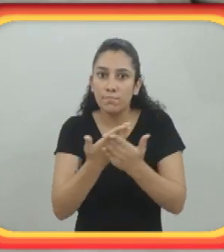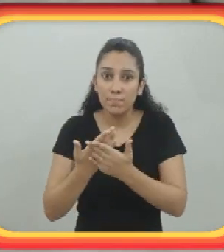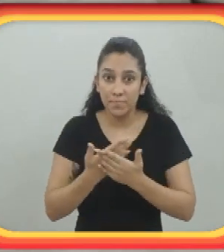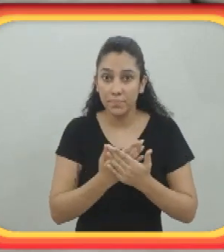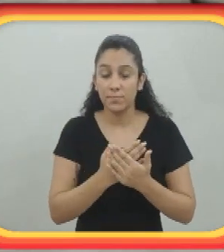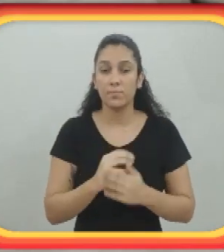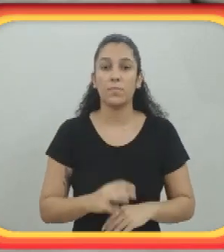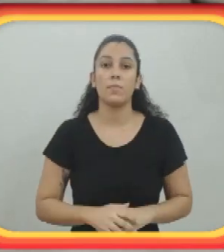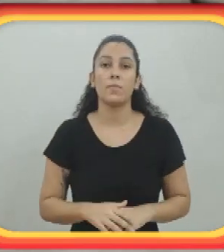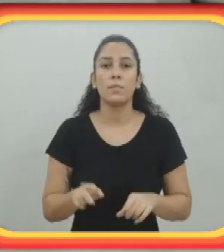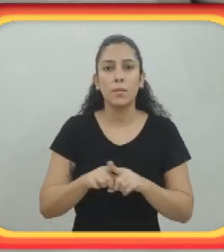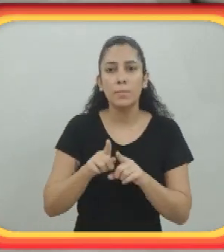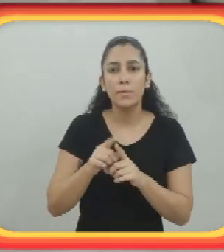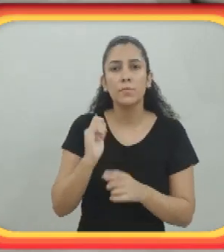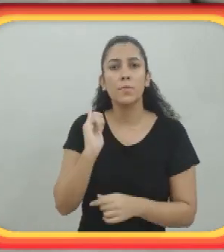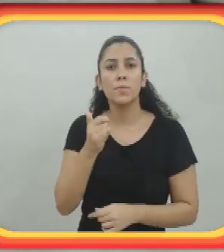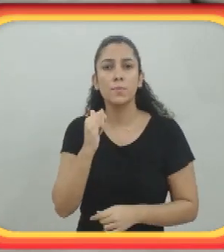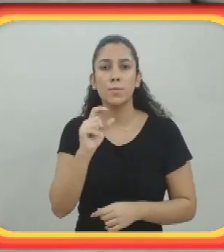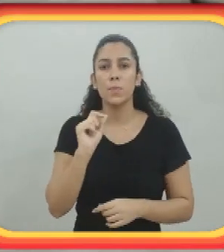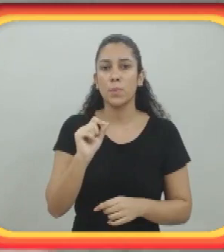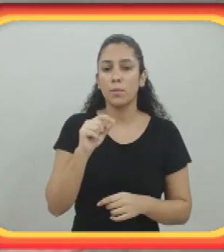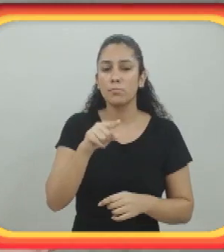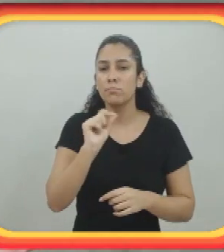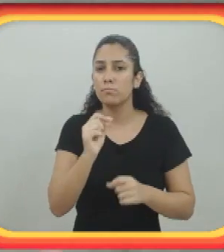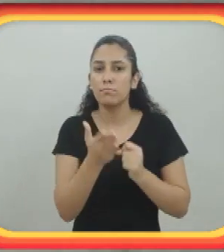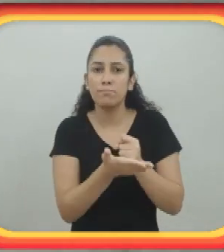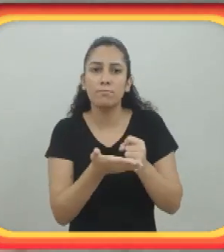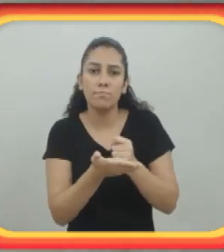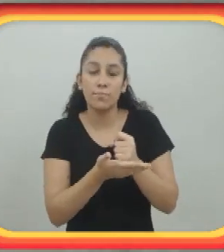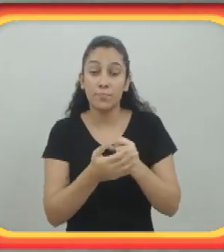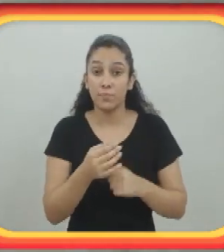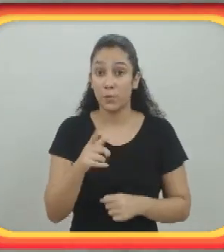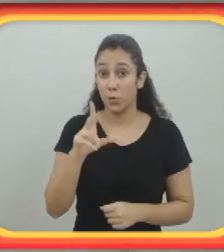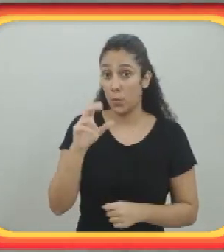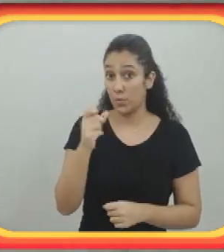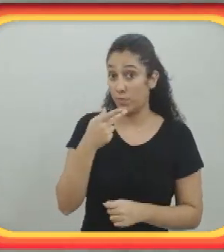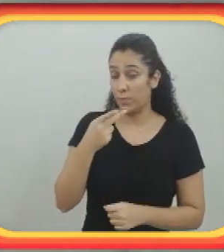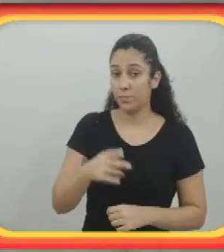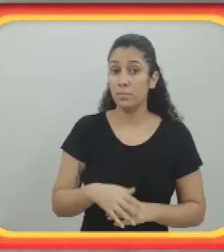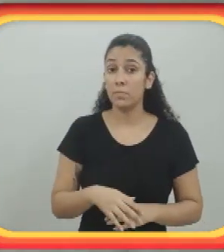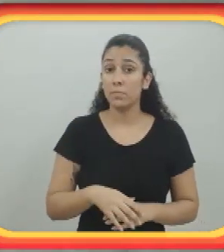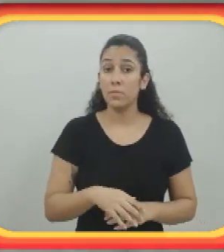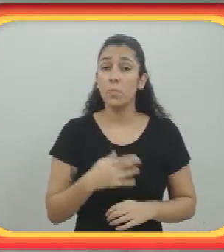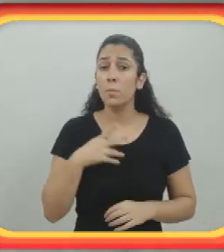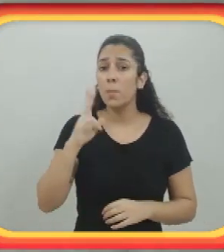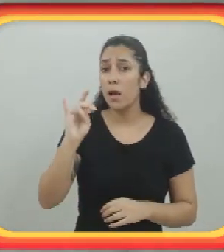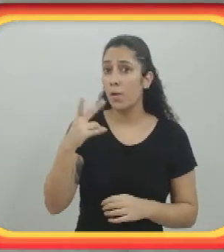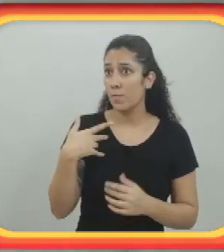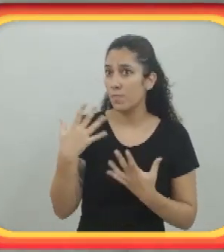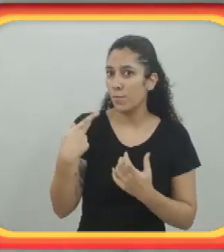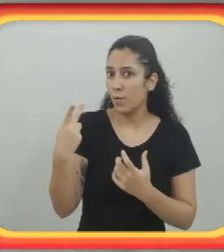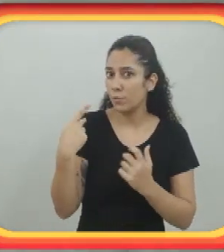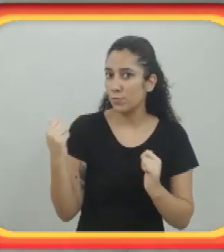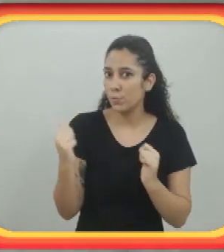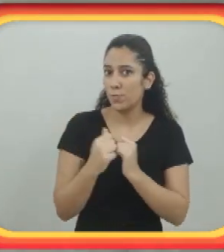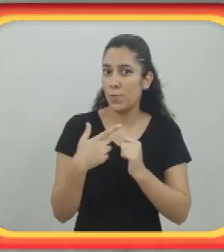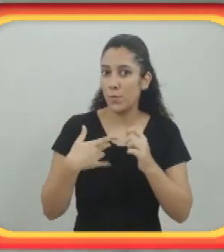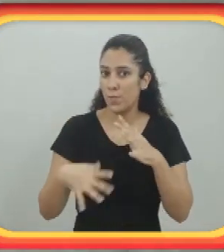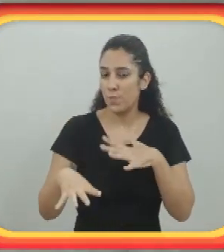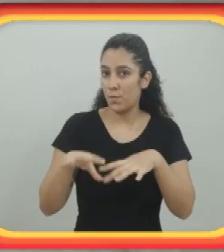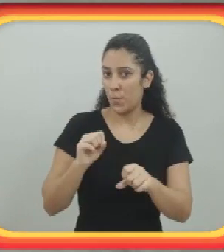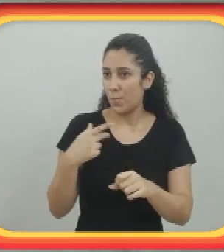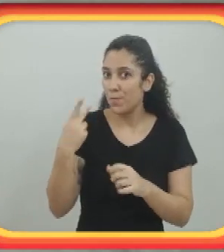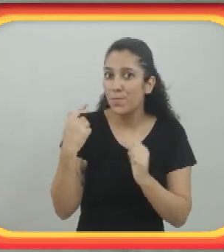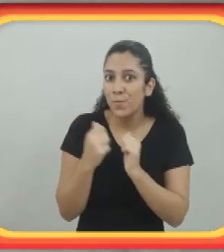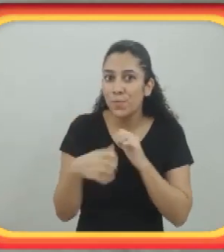do ambiente acadêmico, de receber mais informações, de estudar. E também o que contou assim,